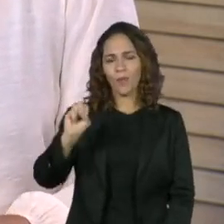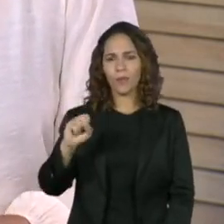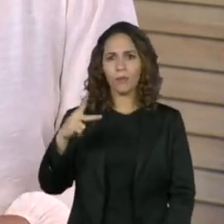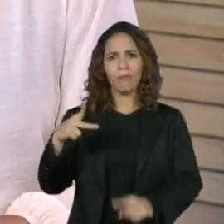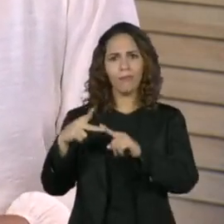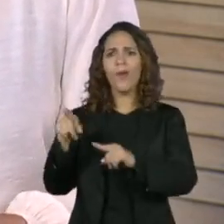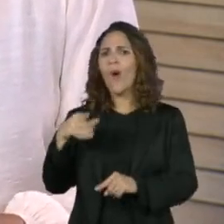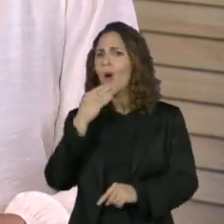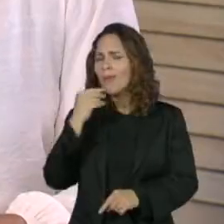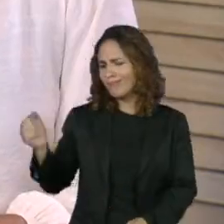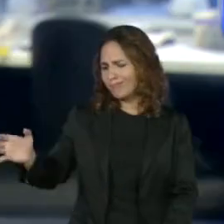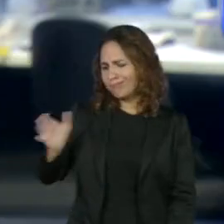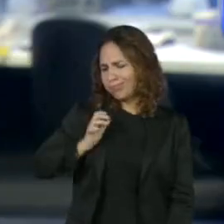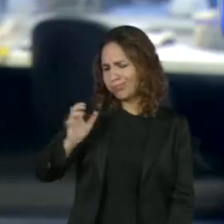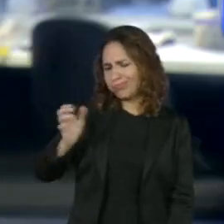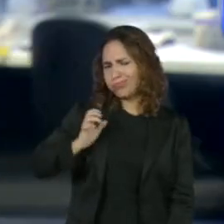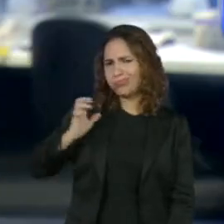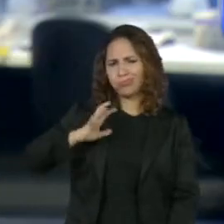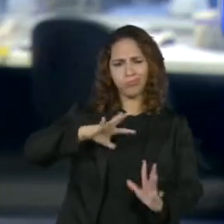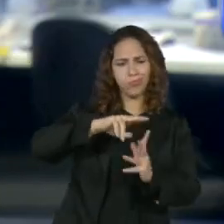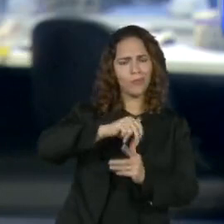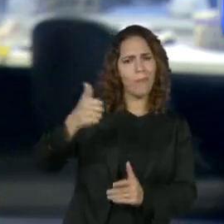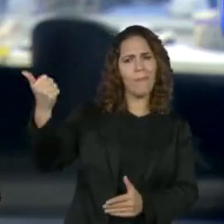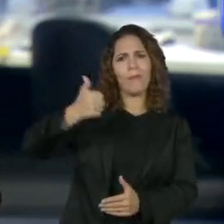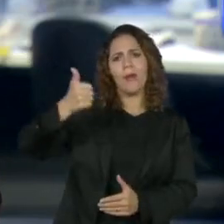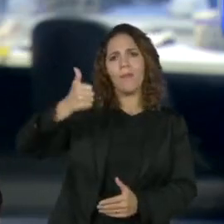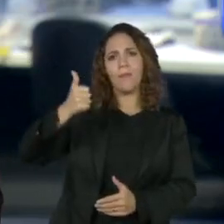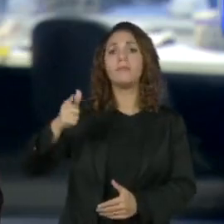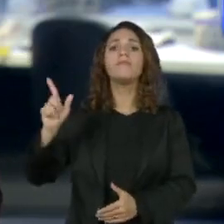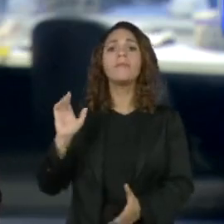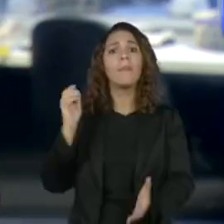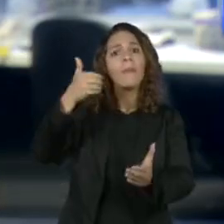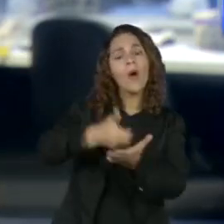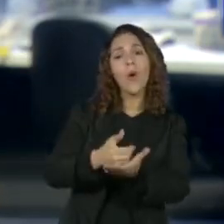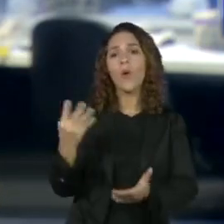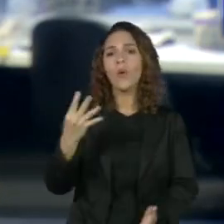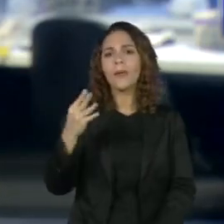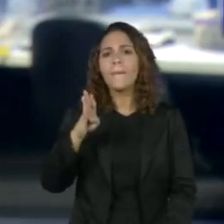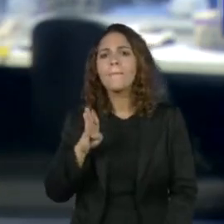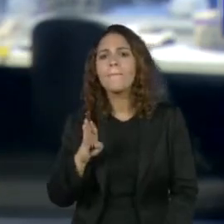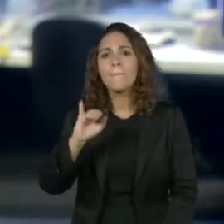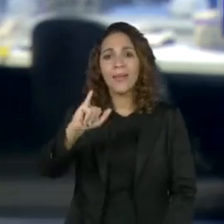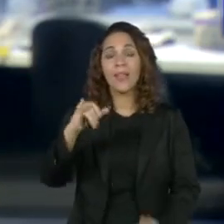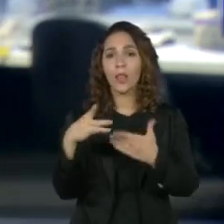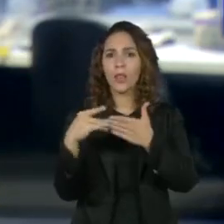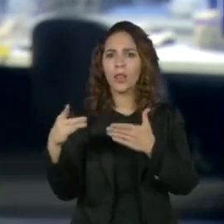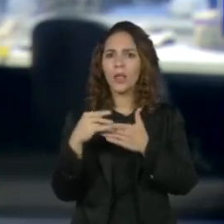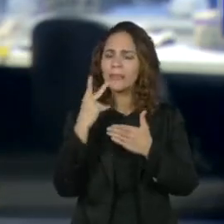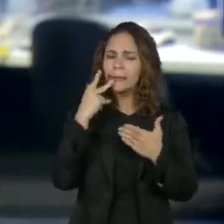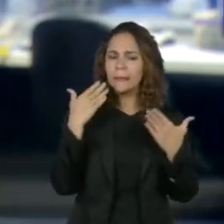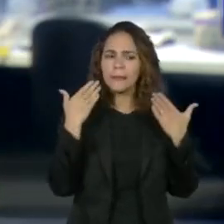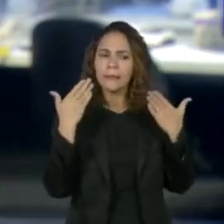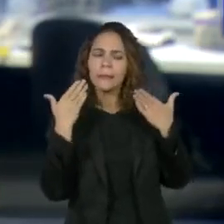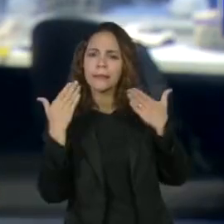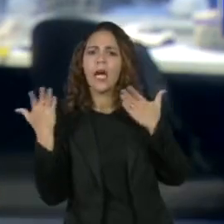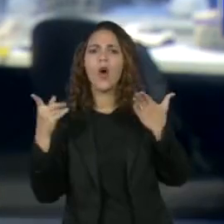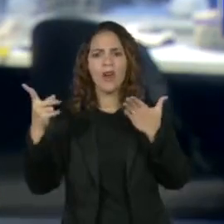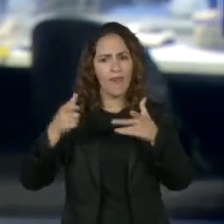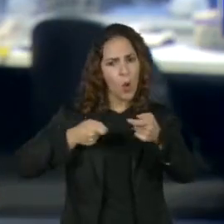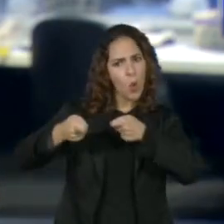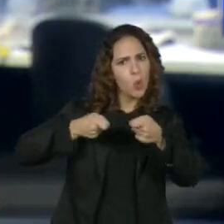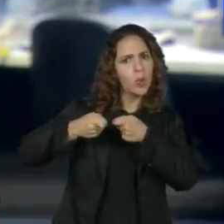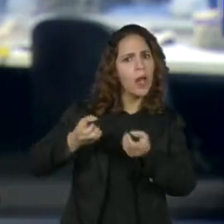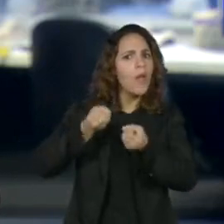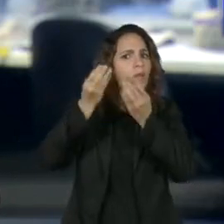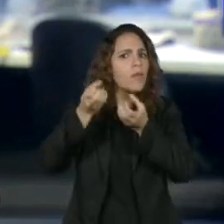considerado o homem mais rico do mundo o negócio foi fechado por 44 milhões de dólares e deixa muitas dúvidas sobre o poder